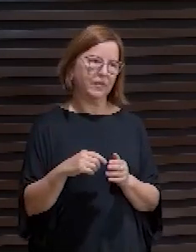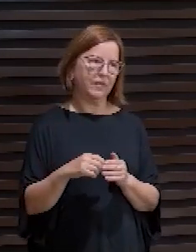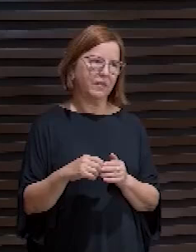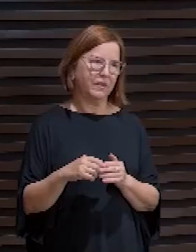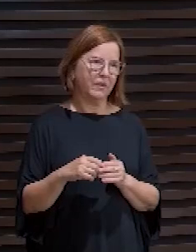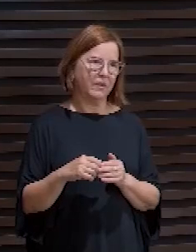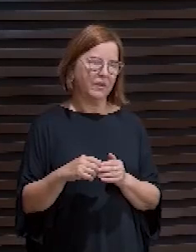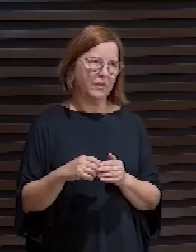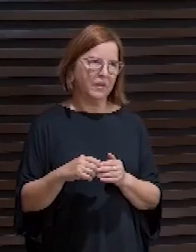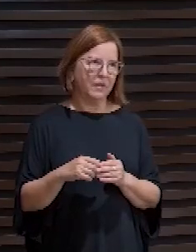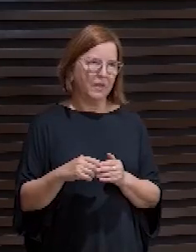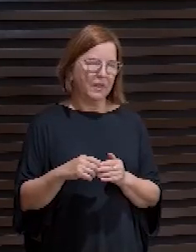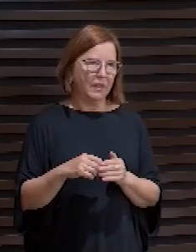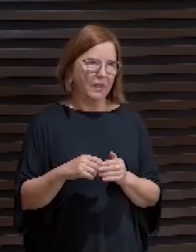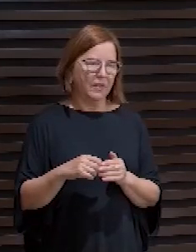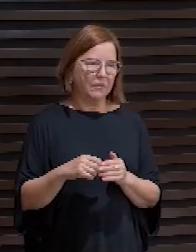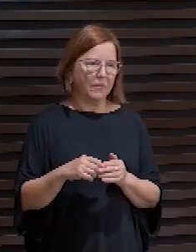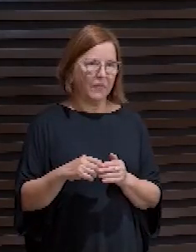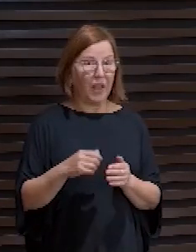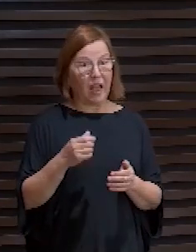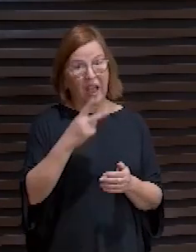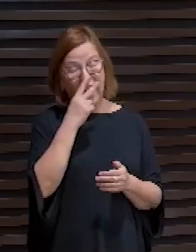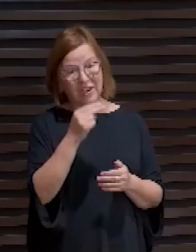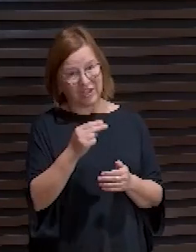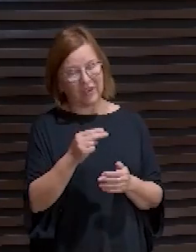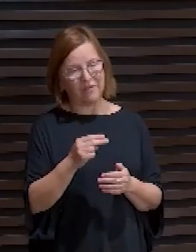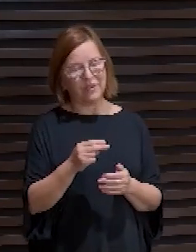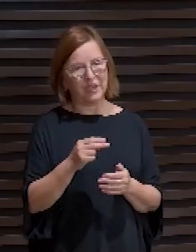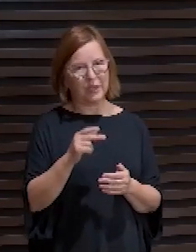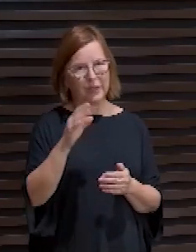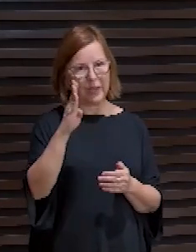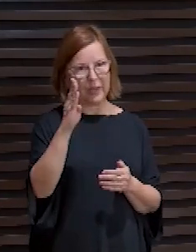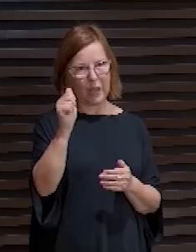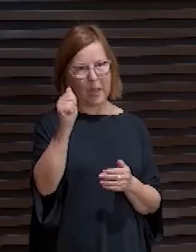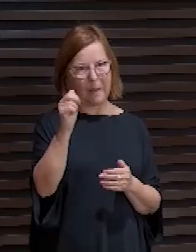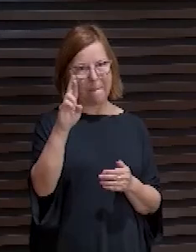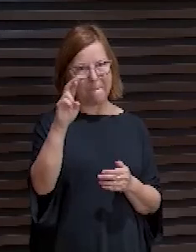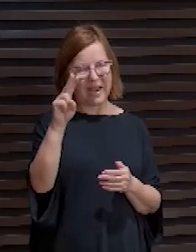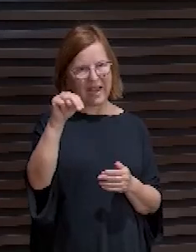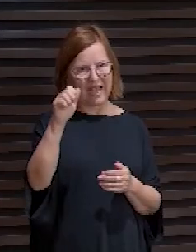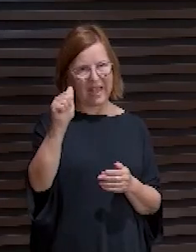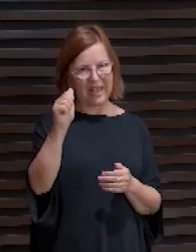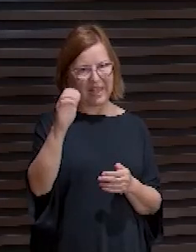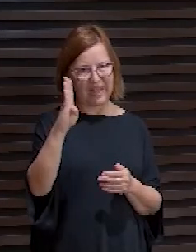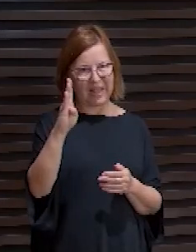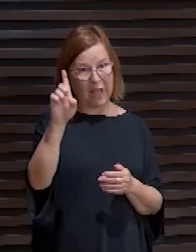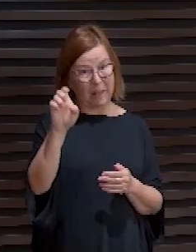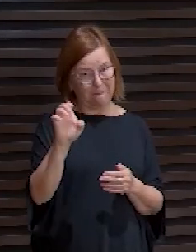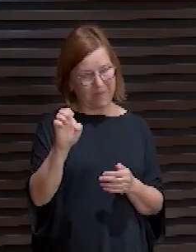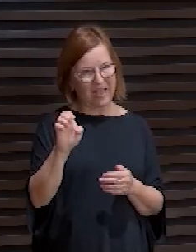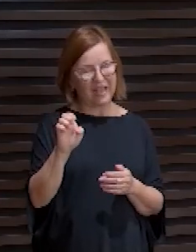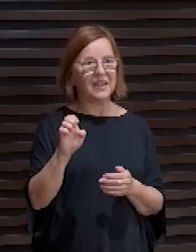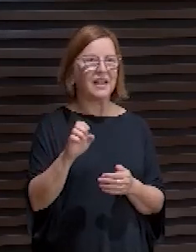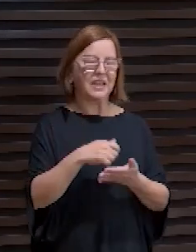era o escritor da epístola. Já Agostinho, a princípio, achava que também fosse Paulo, mas